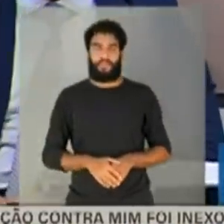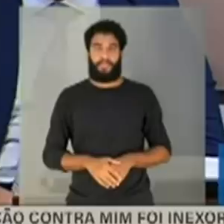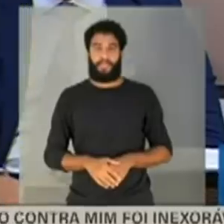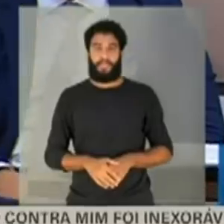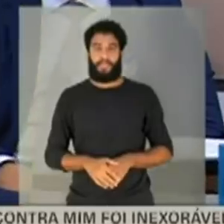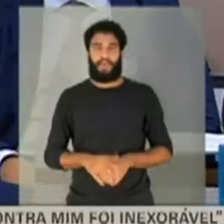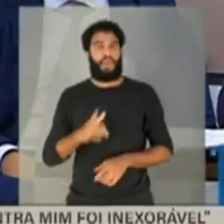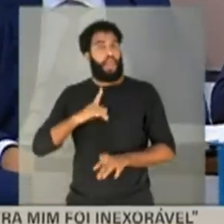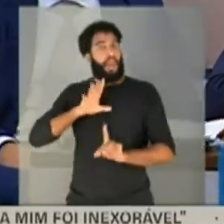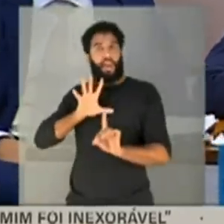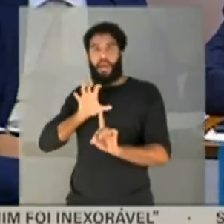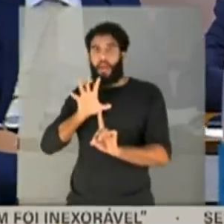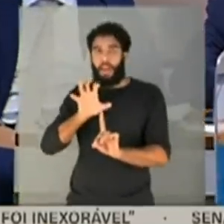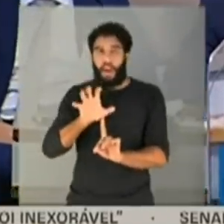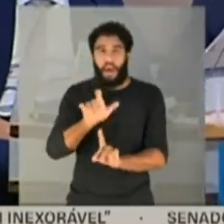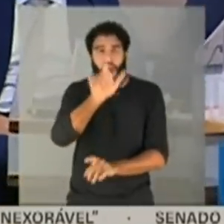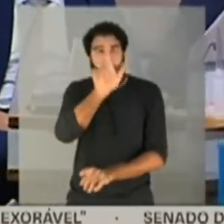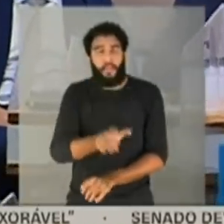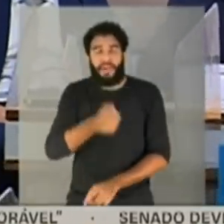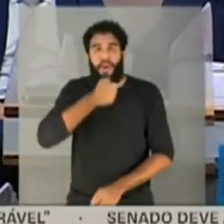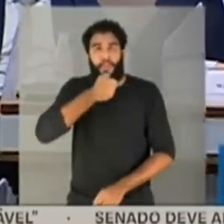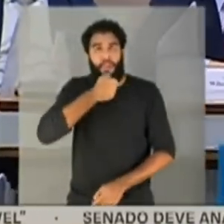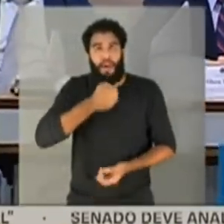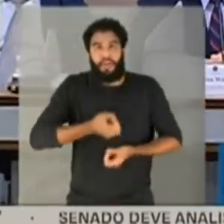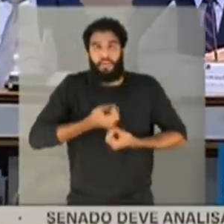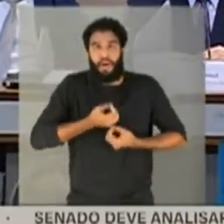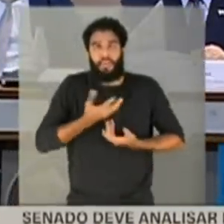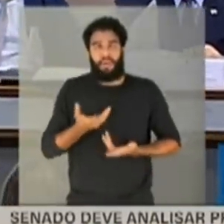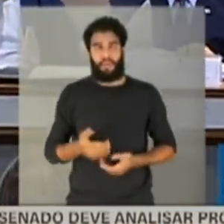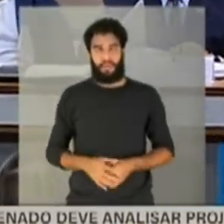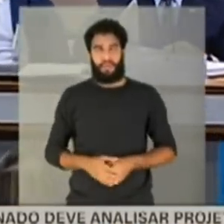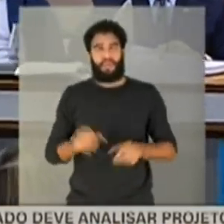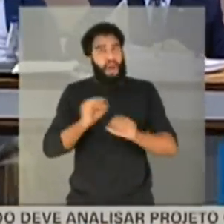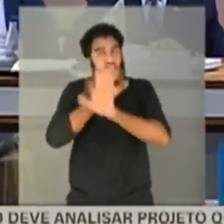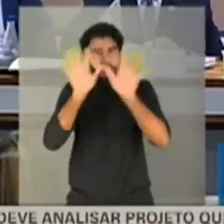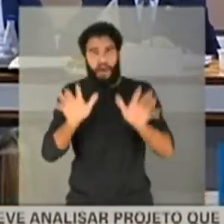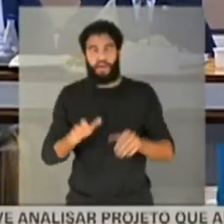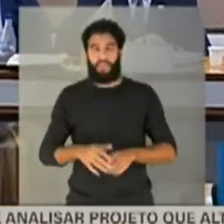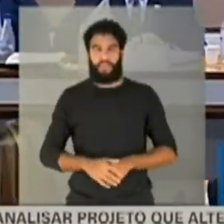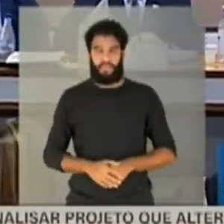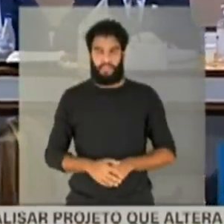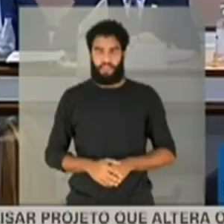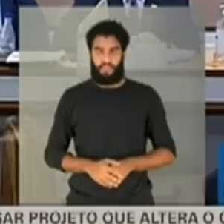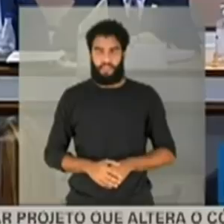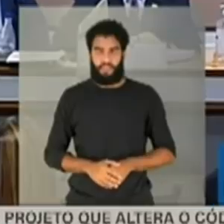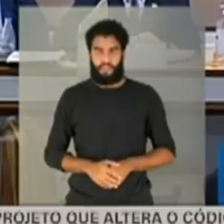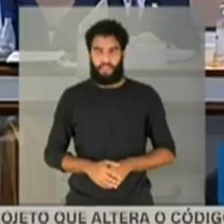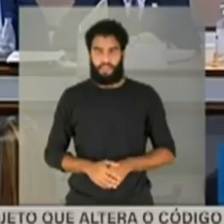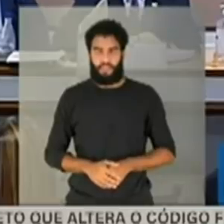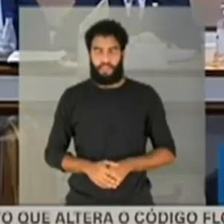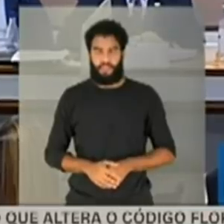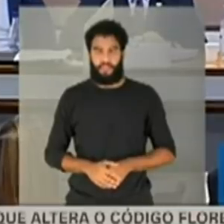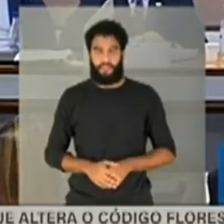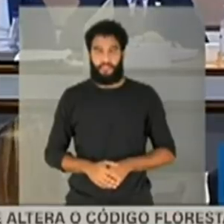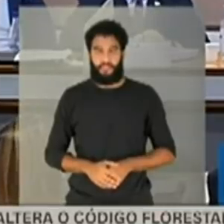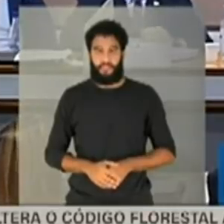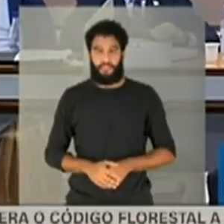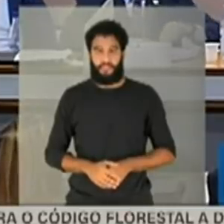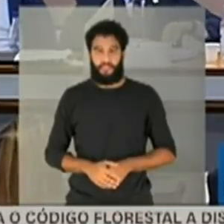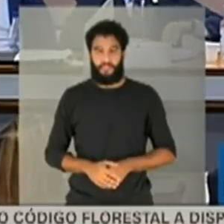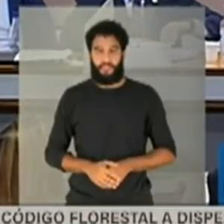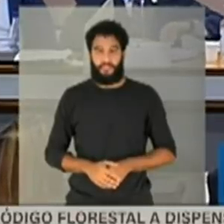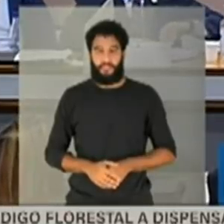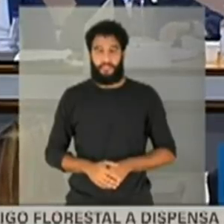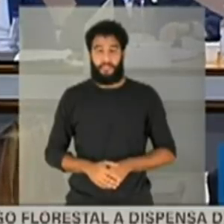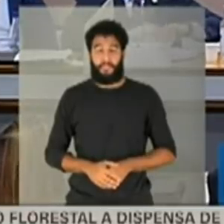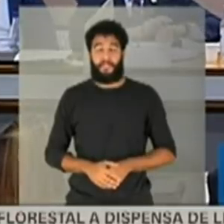de intimidação ao deputado. Intimidação. Só vou pedir. Peraí, só um minutinho. Intimidação. Só um minutinho. Meu nome. Eu quero só